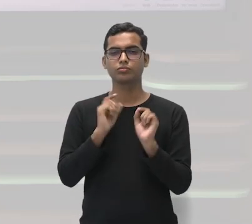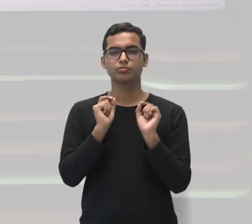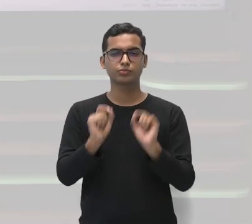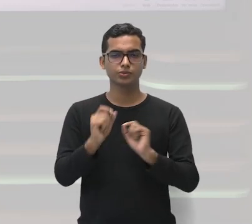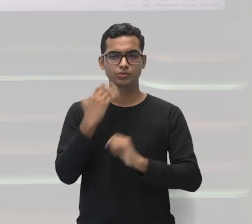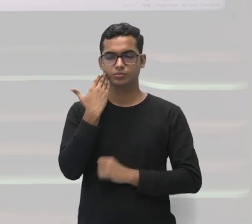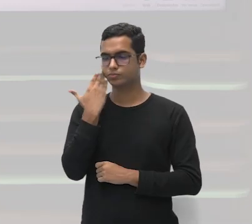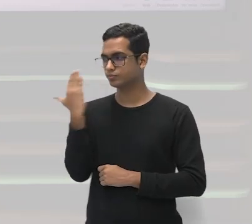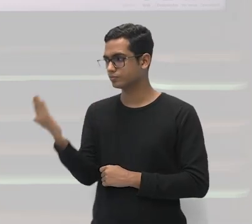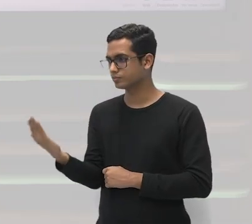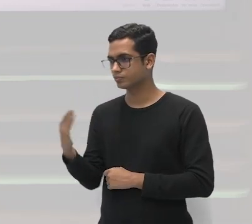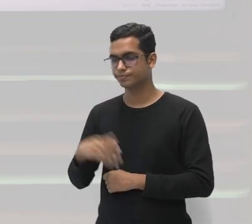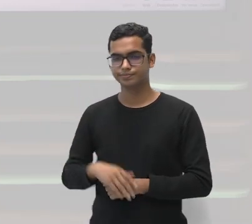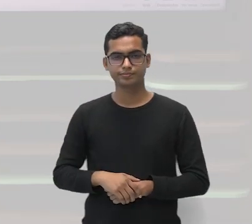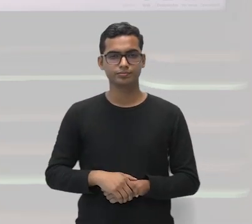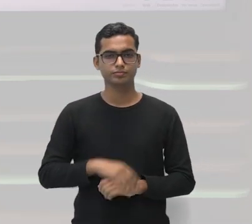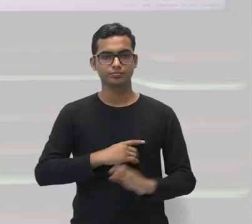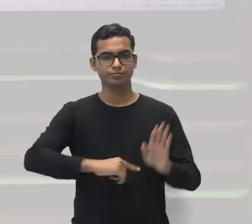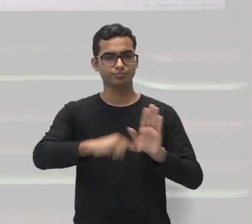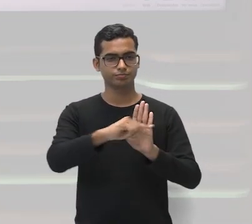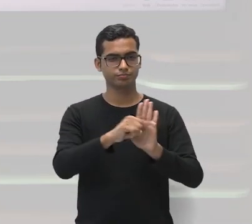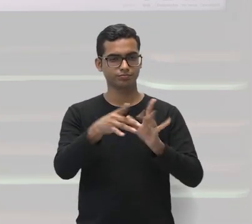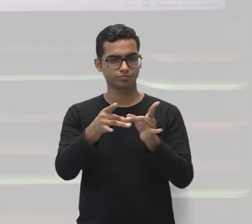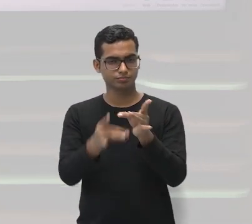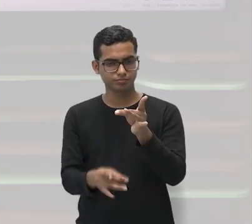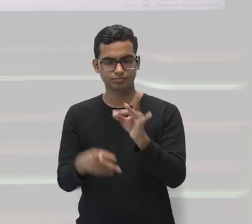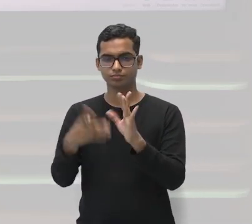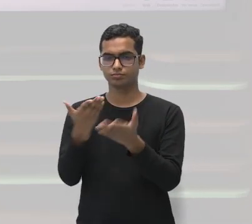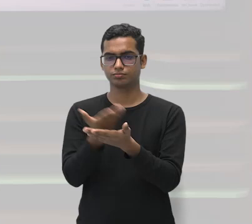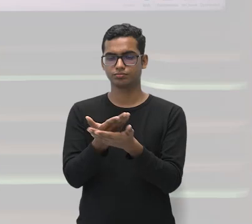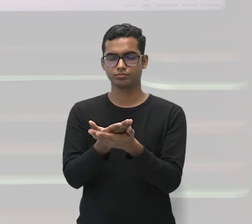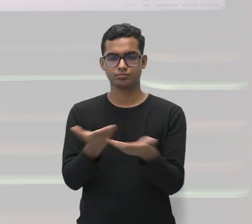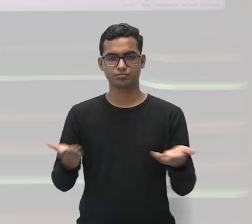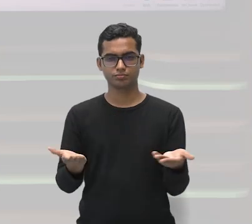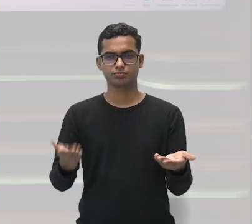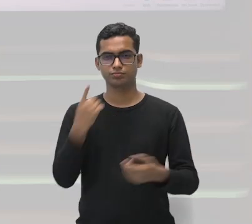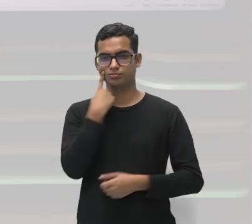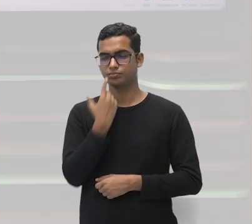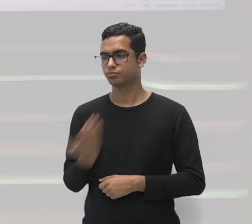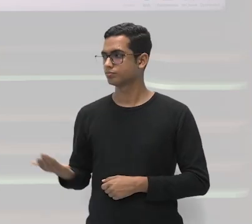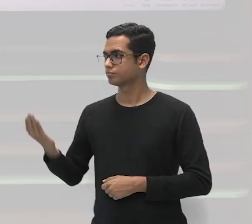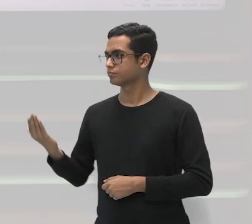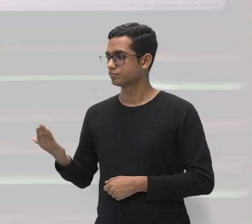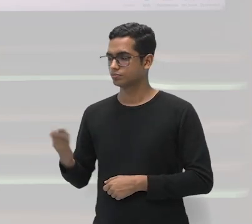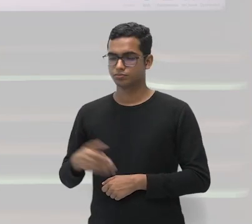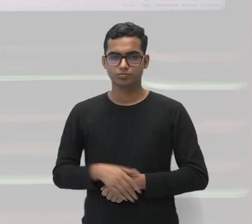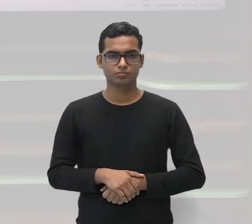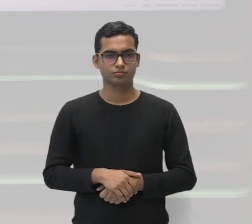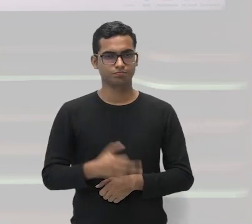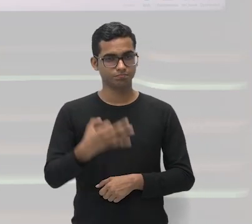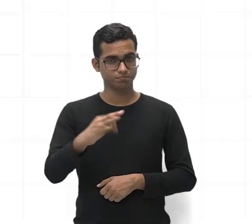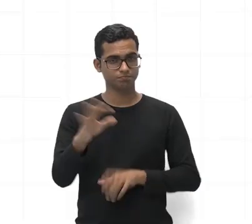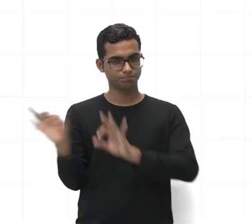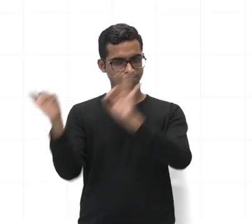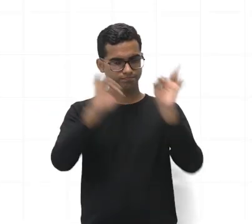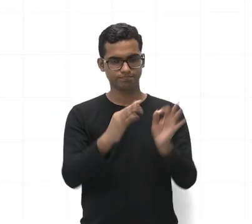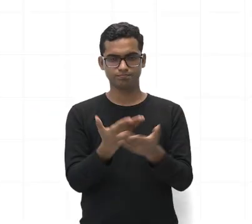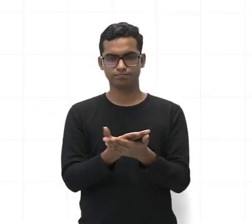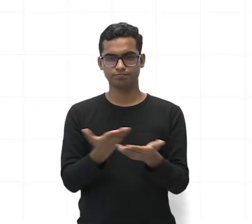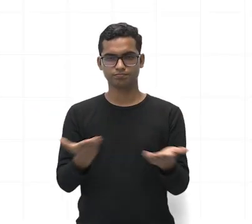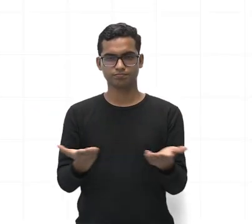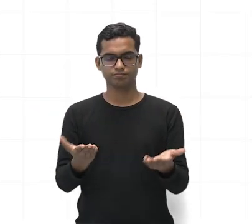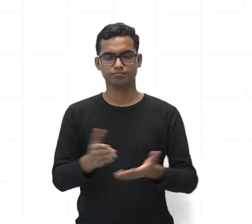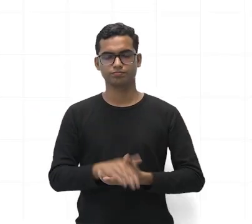subtração com números decimais. Vamos ver alguns detalhes aqui da subtração com números decimais, tudo bem? Então, acompanhe aqui comigo na